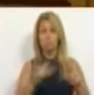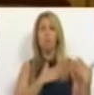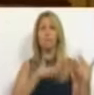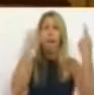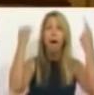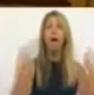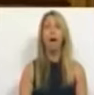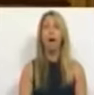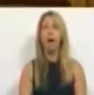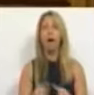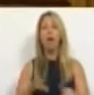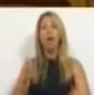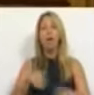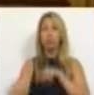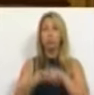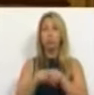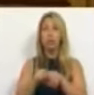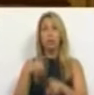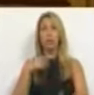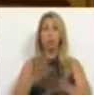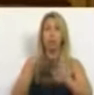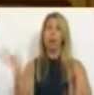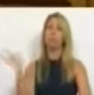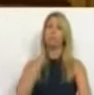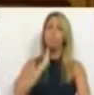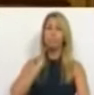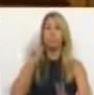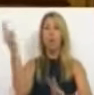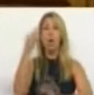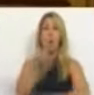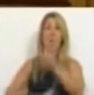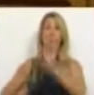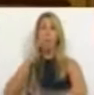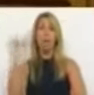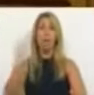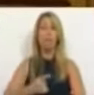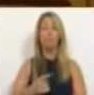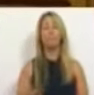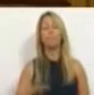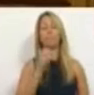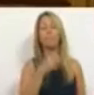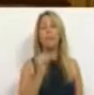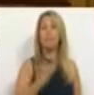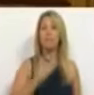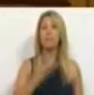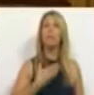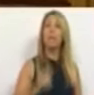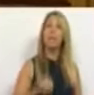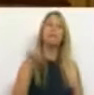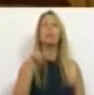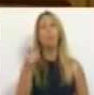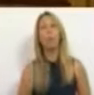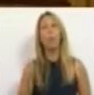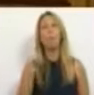as políticas de completa subordinação à União Europeia e ao seu diretório. PSD, CDS e também o PS